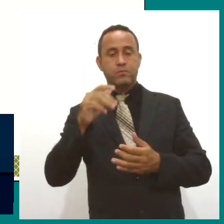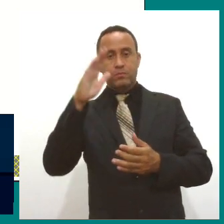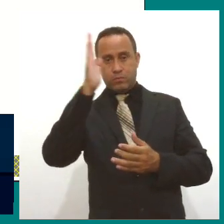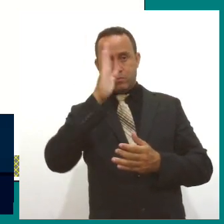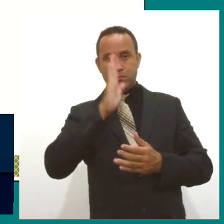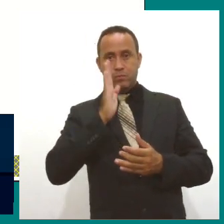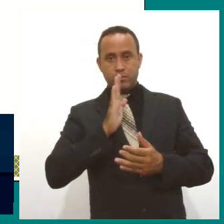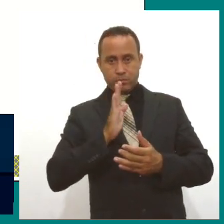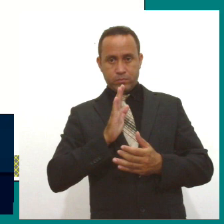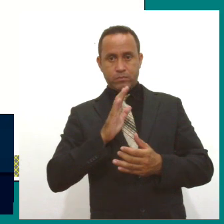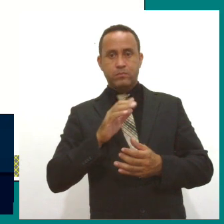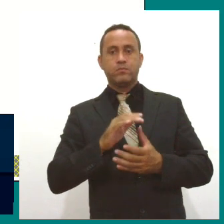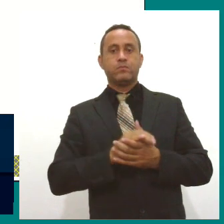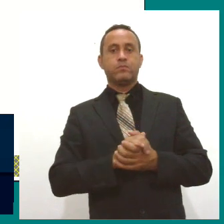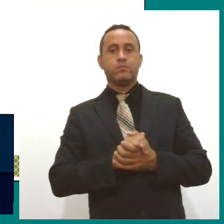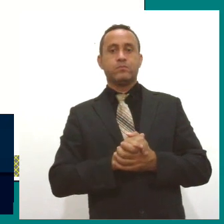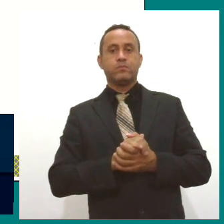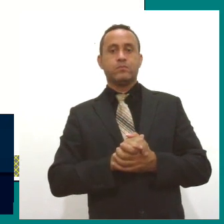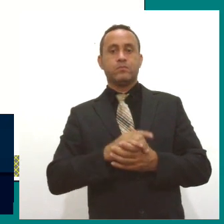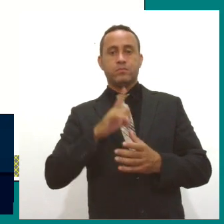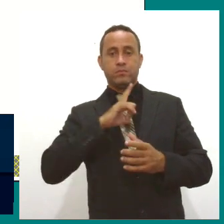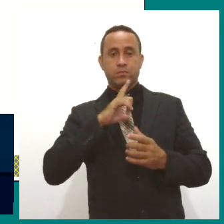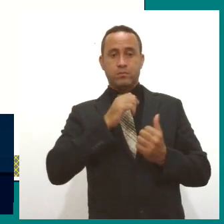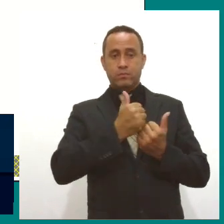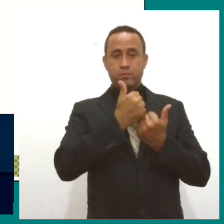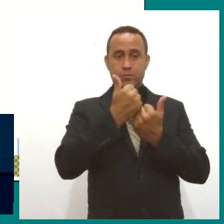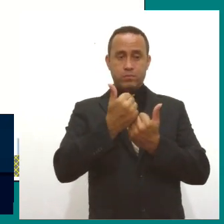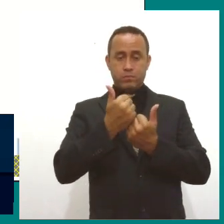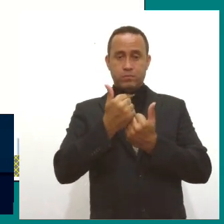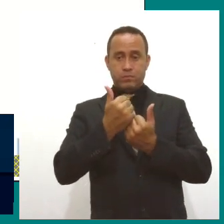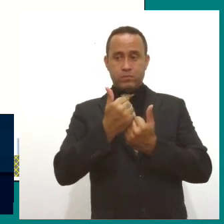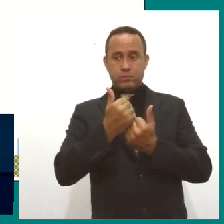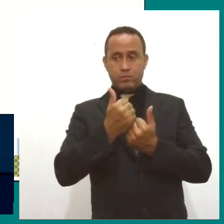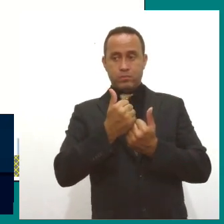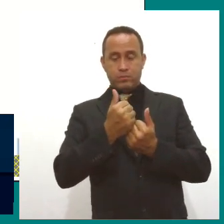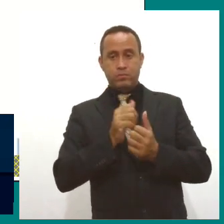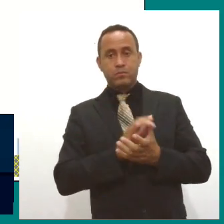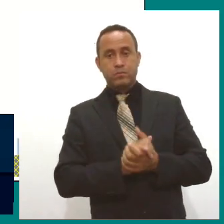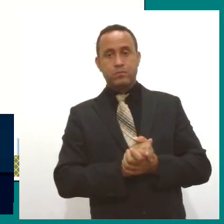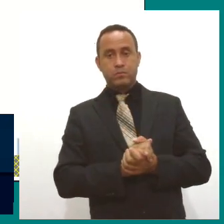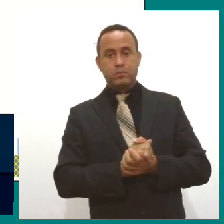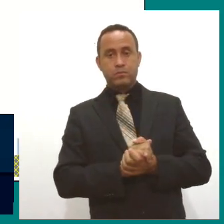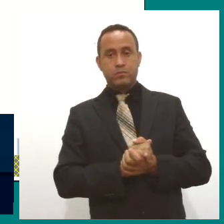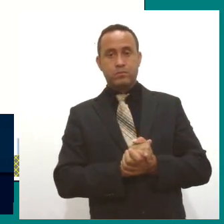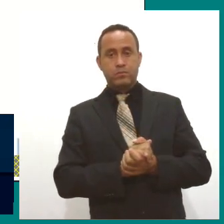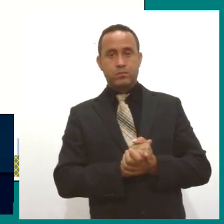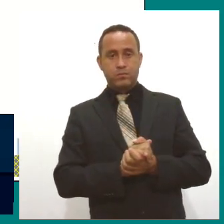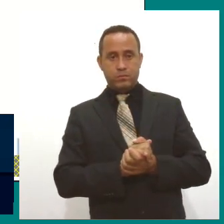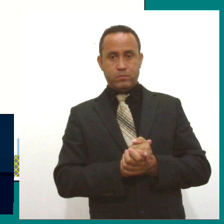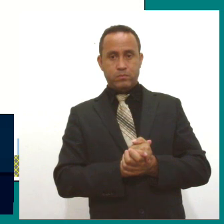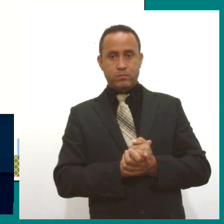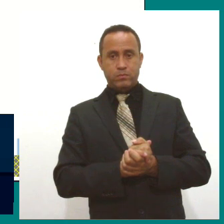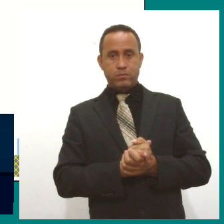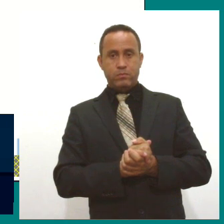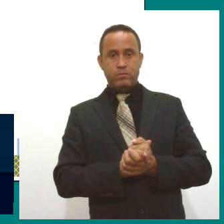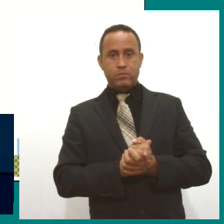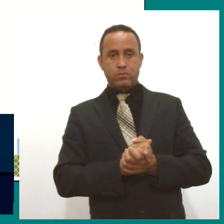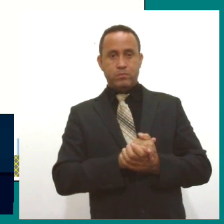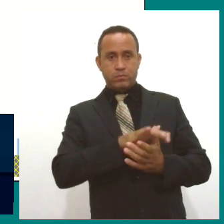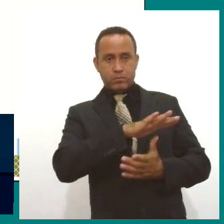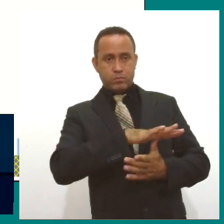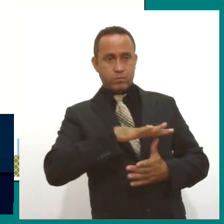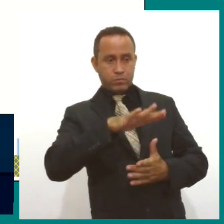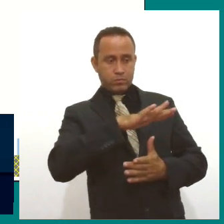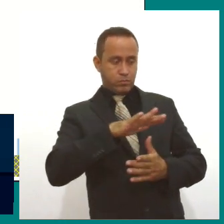Brasil. E ela vem dando uma contribuição muito grande, agora com a recém-construída barragem do Rio Coxim, que apresentou um certo alívio